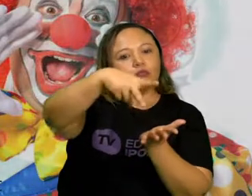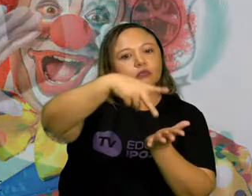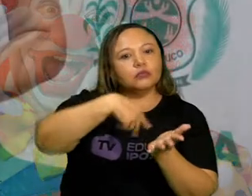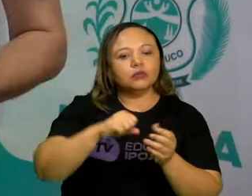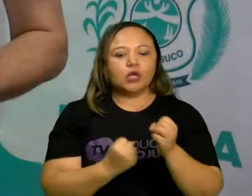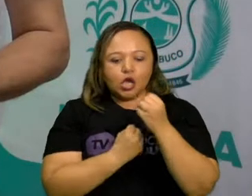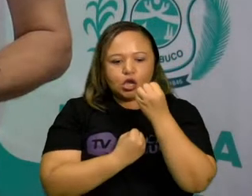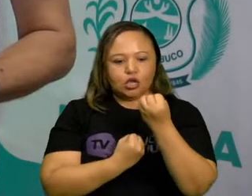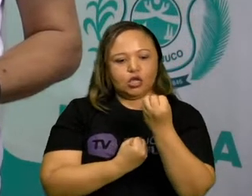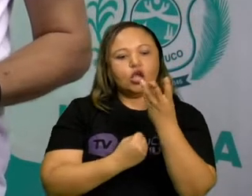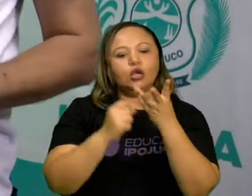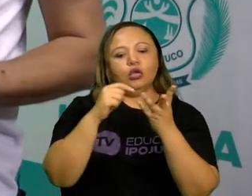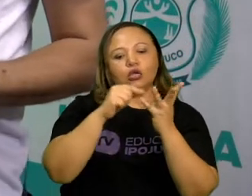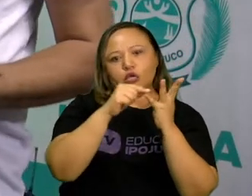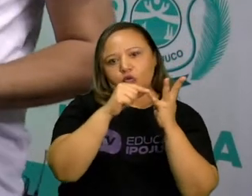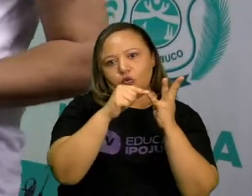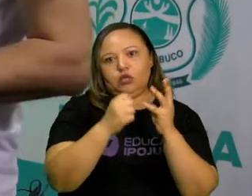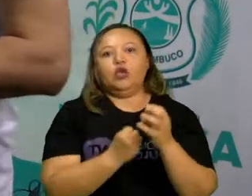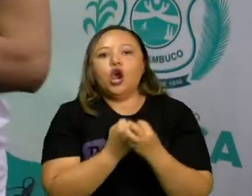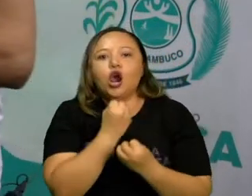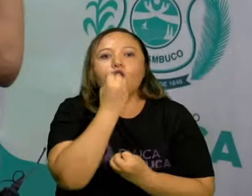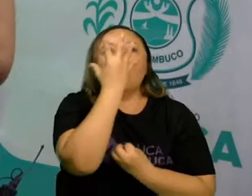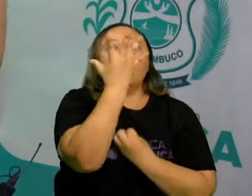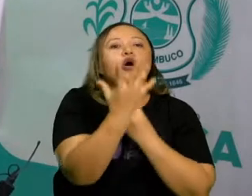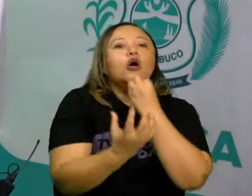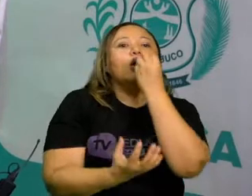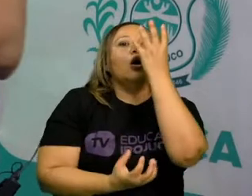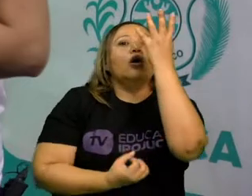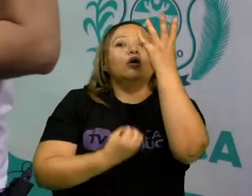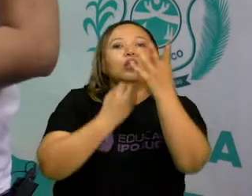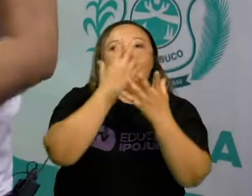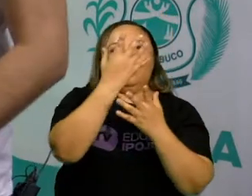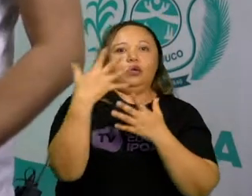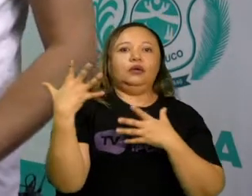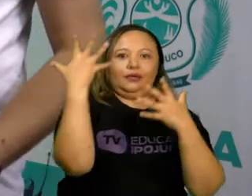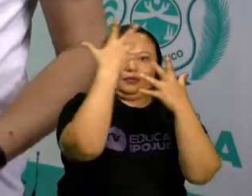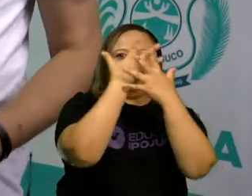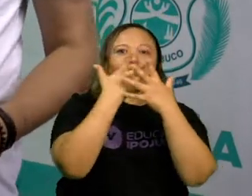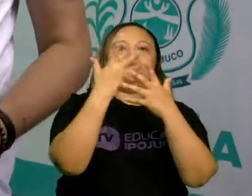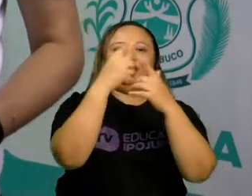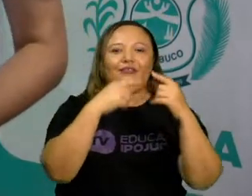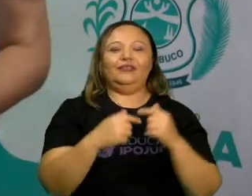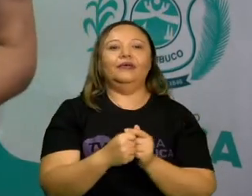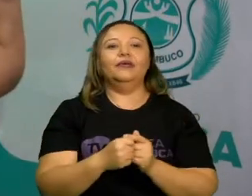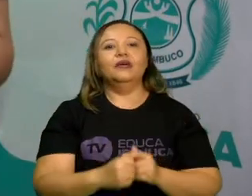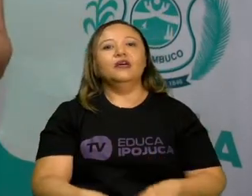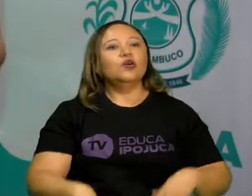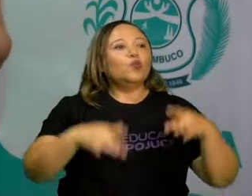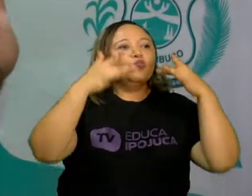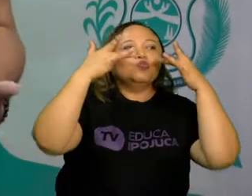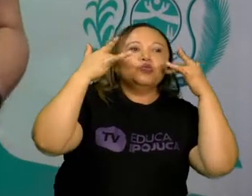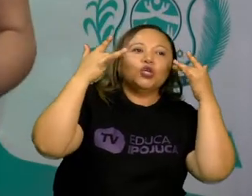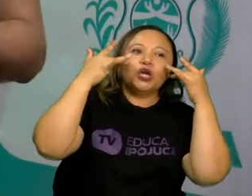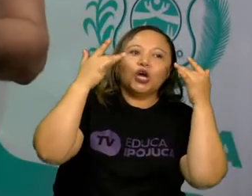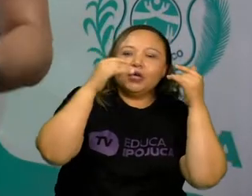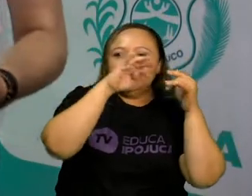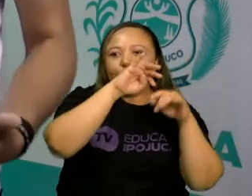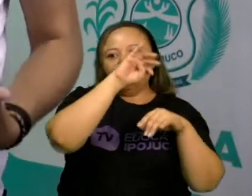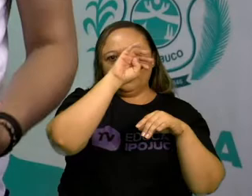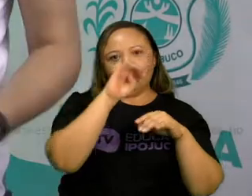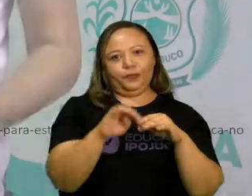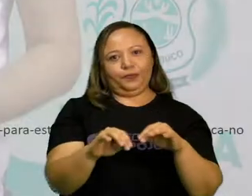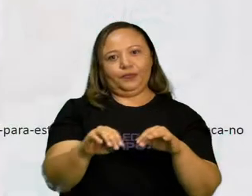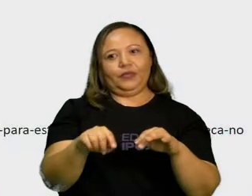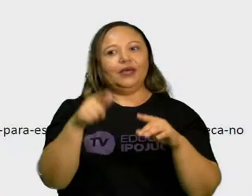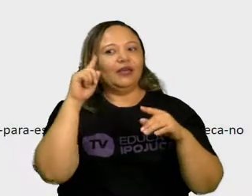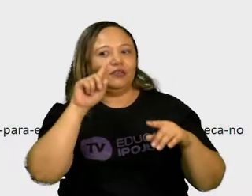ópera bom hein e o teatro e aí a gente tem a imagem né de um grande ator um